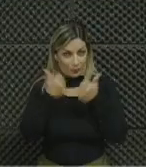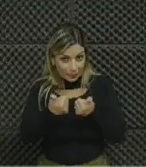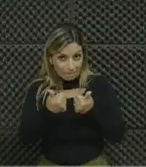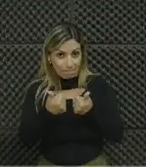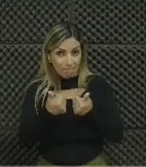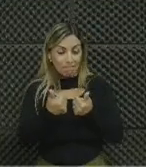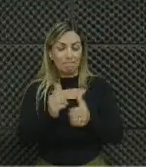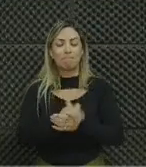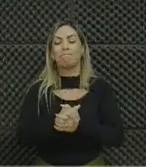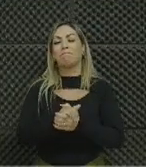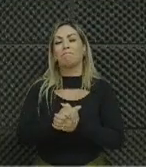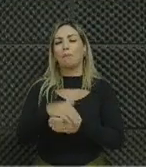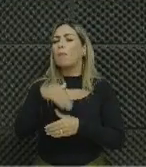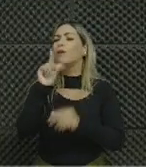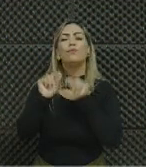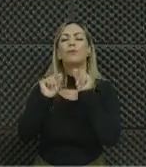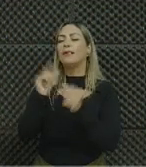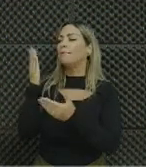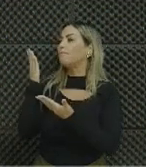mais?